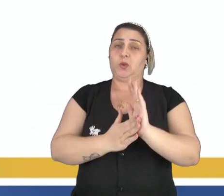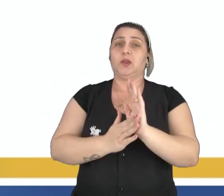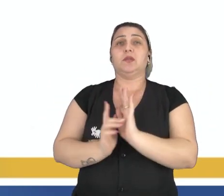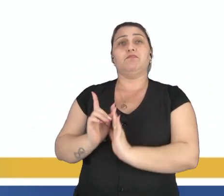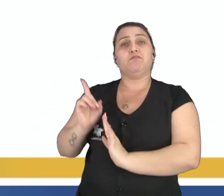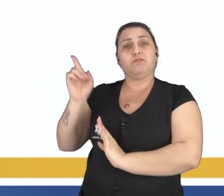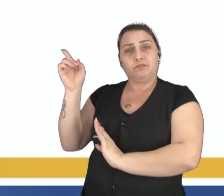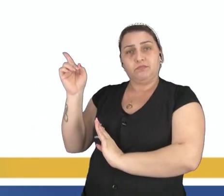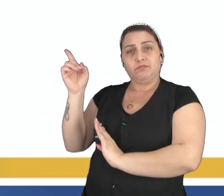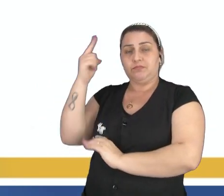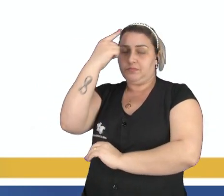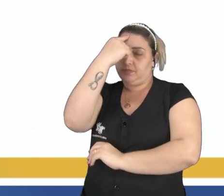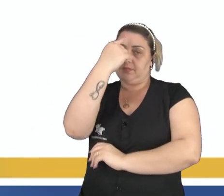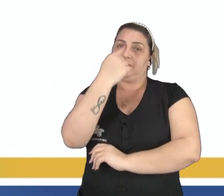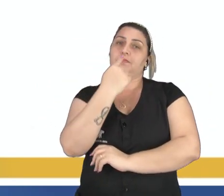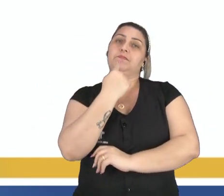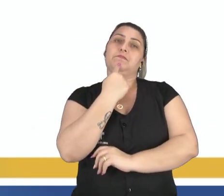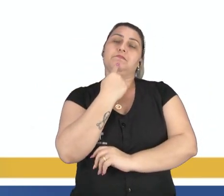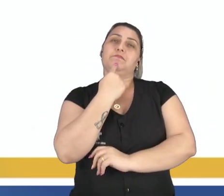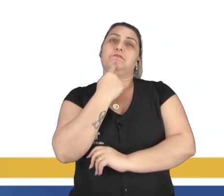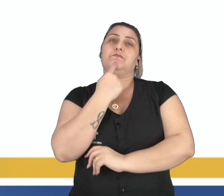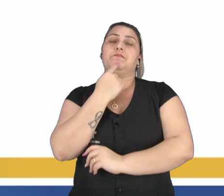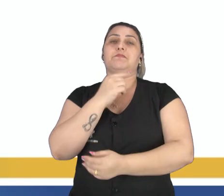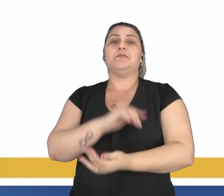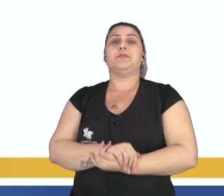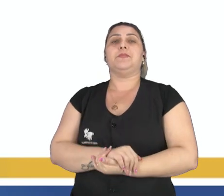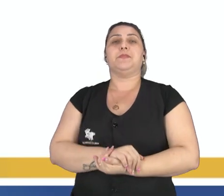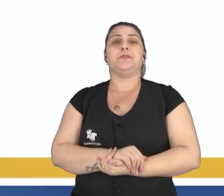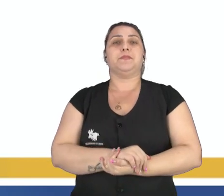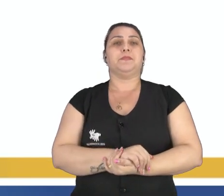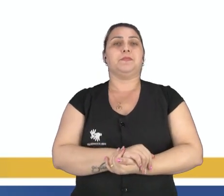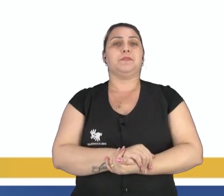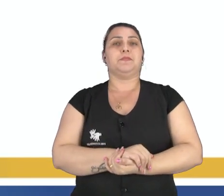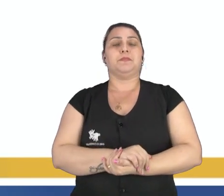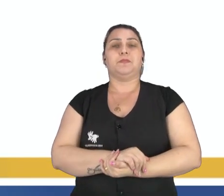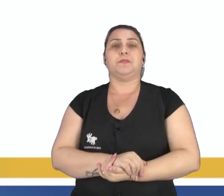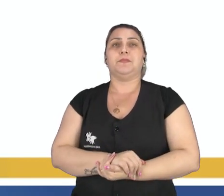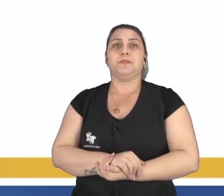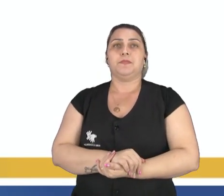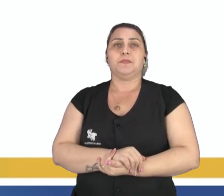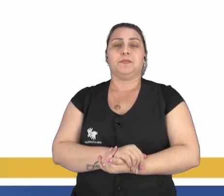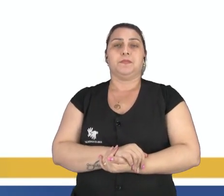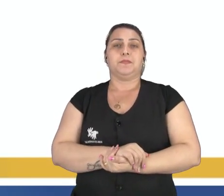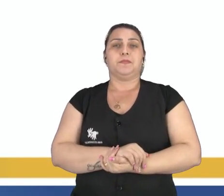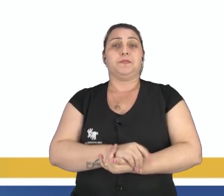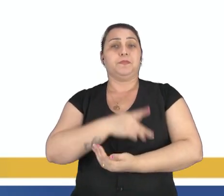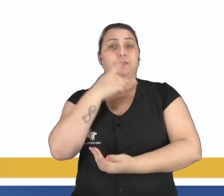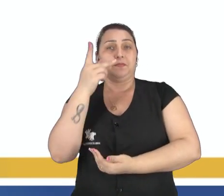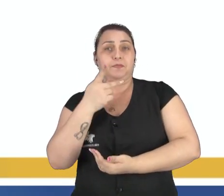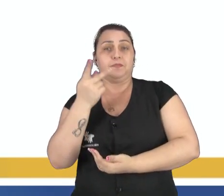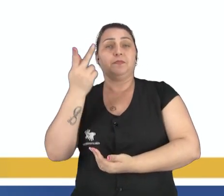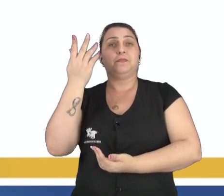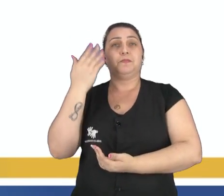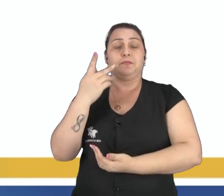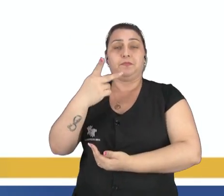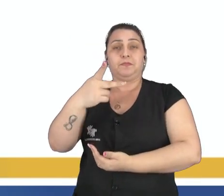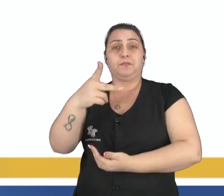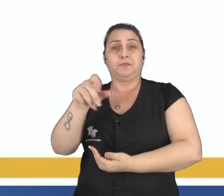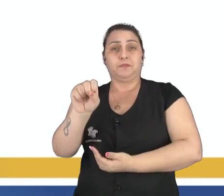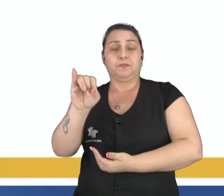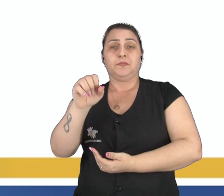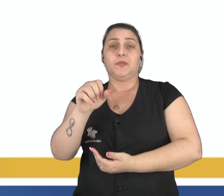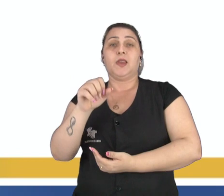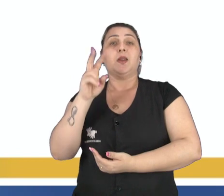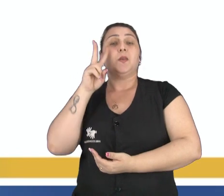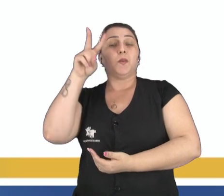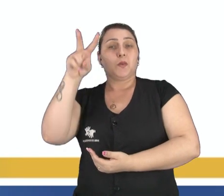cena, toda essa imagem que está aí retratada para vocês, ela é uma paisagem. Como eu falei anteriormente, a paisagem é aquilo que a